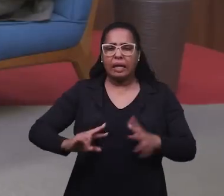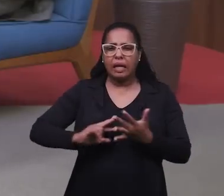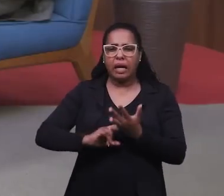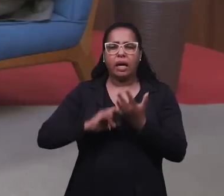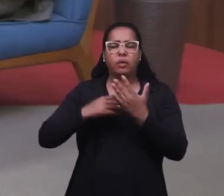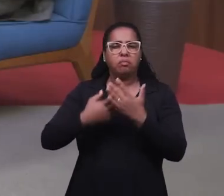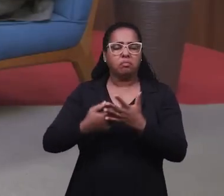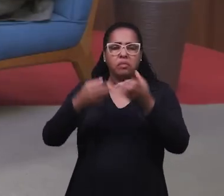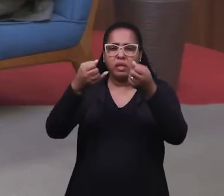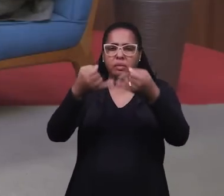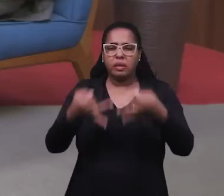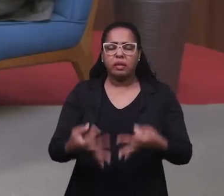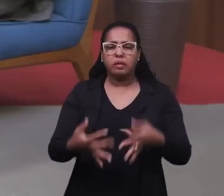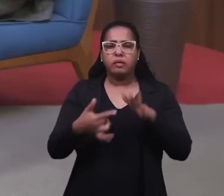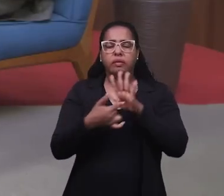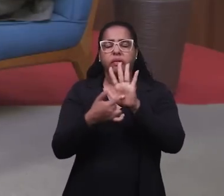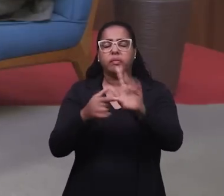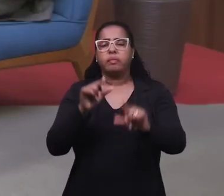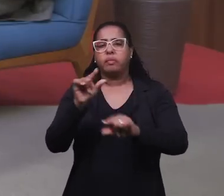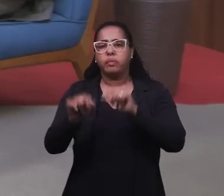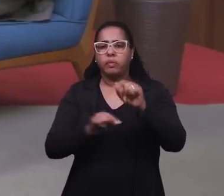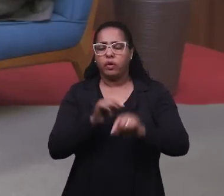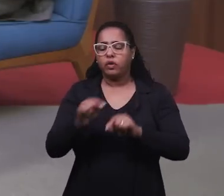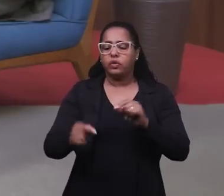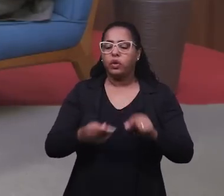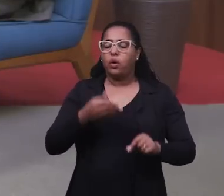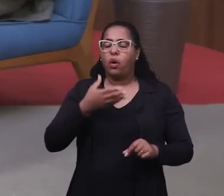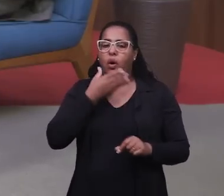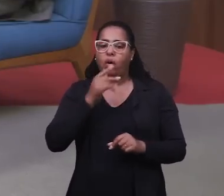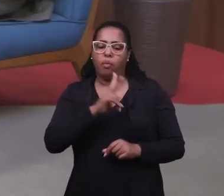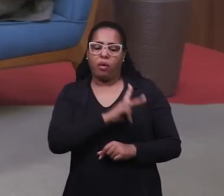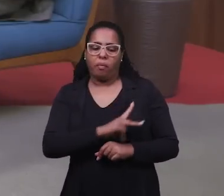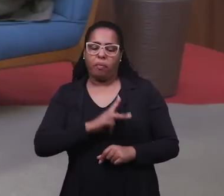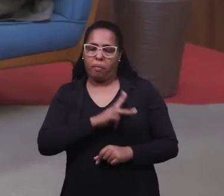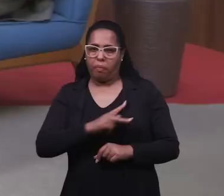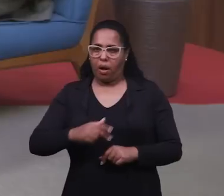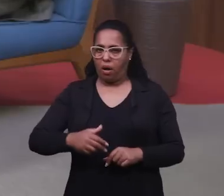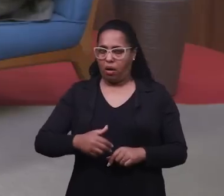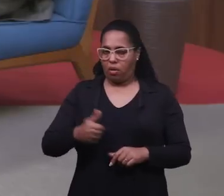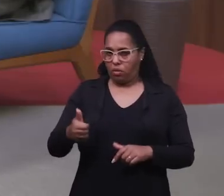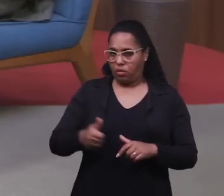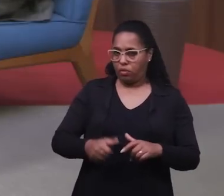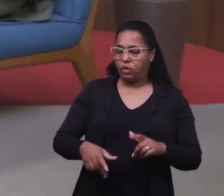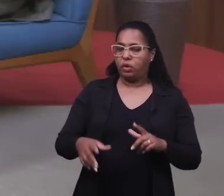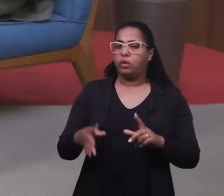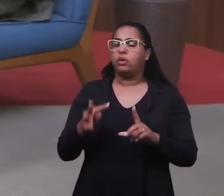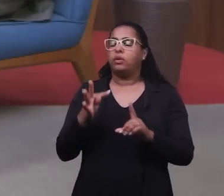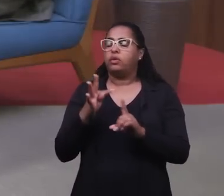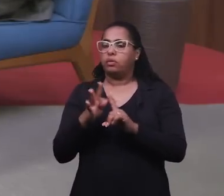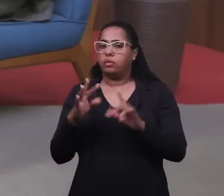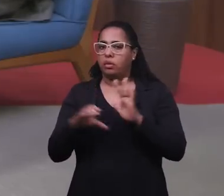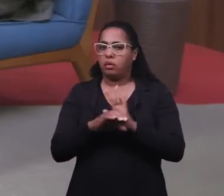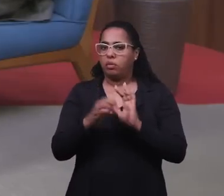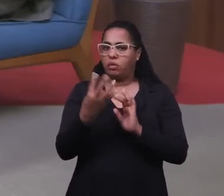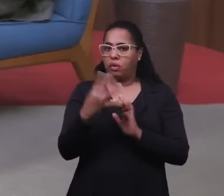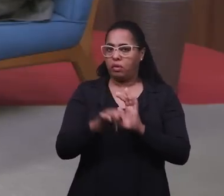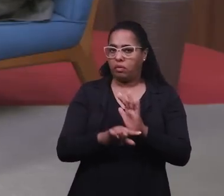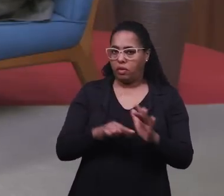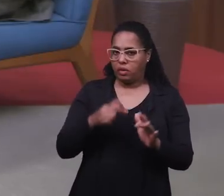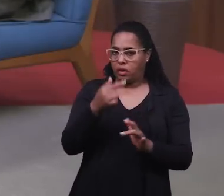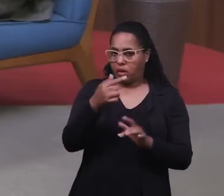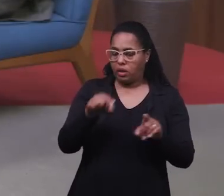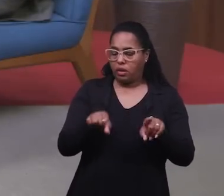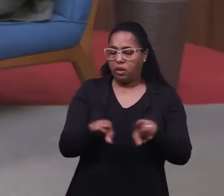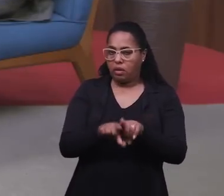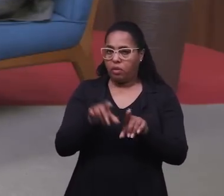muito clara e maravilhosa, que é uma expressão do apóstolo Paulo, que está na segunda carta a Timóteo, capítulo 4, versos 7 e